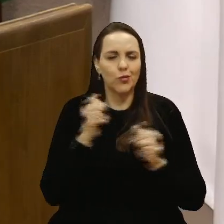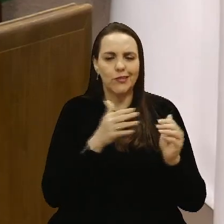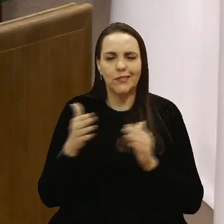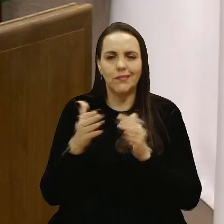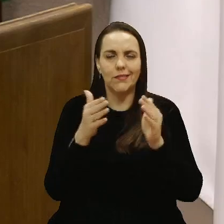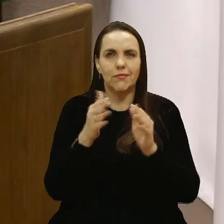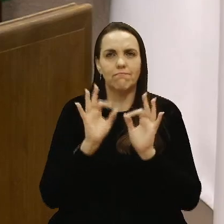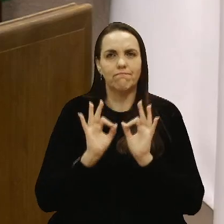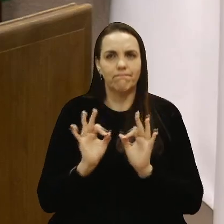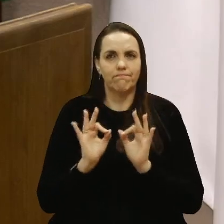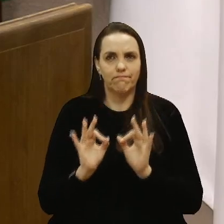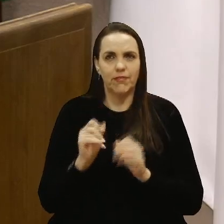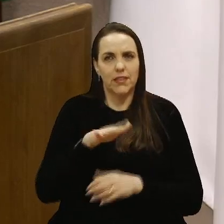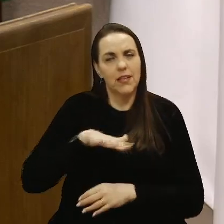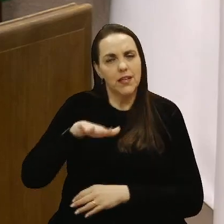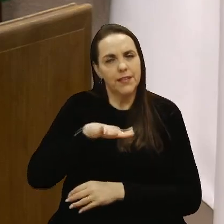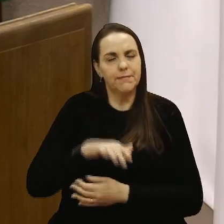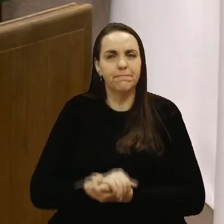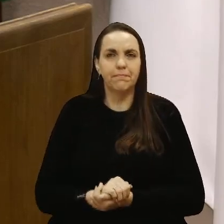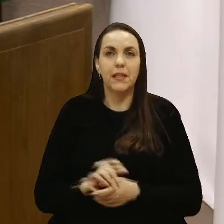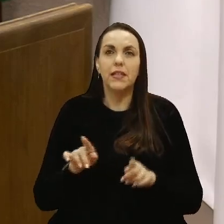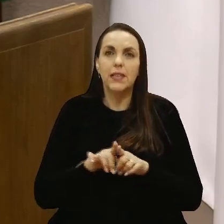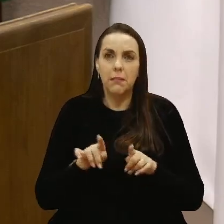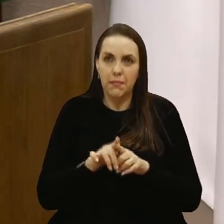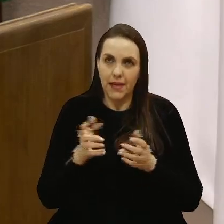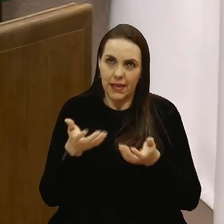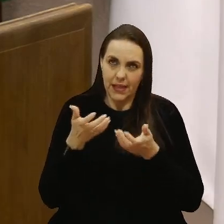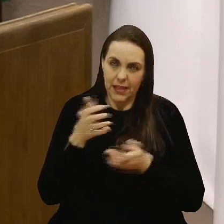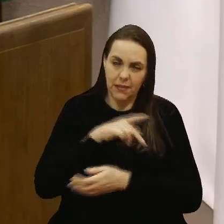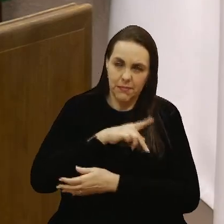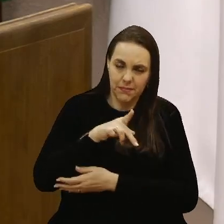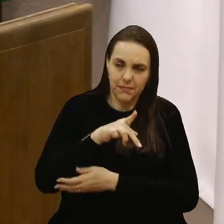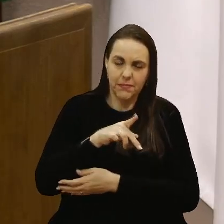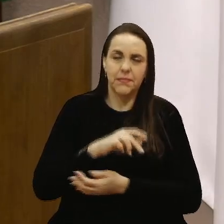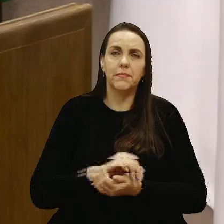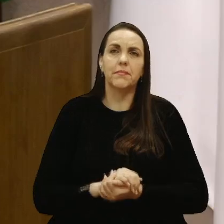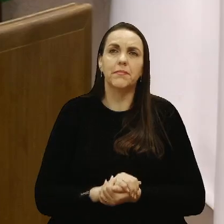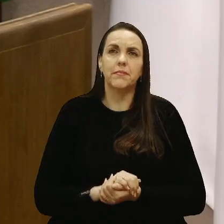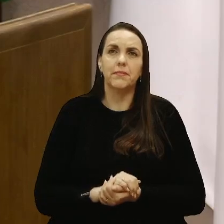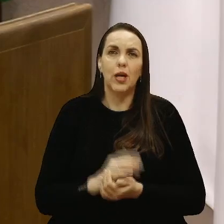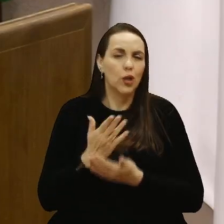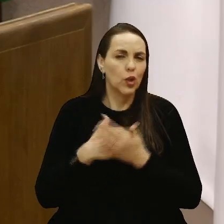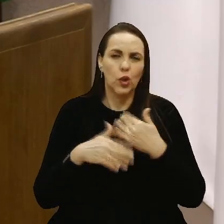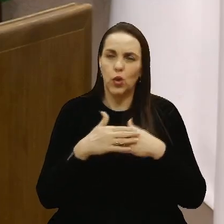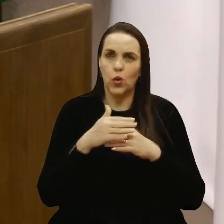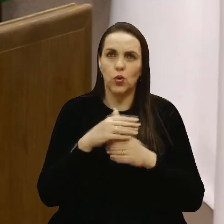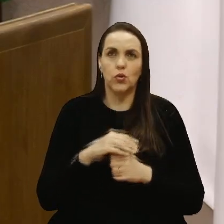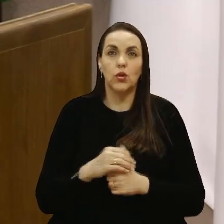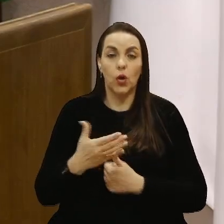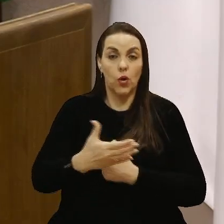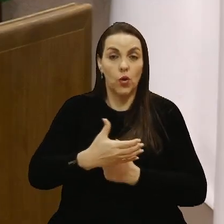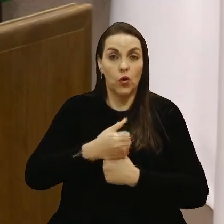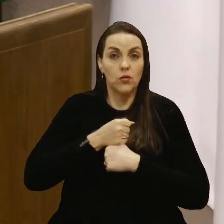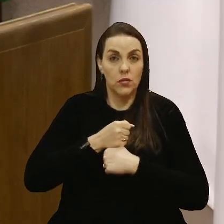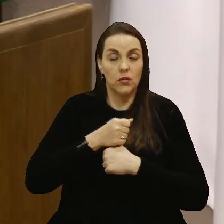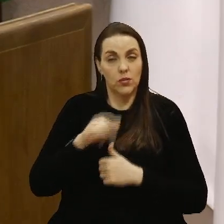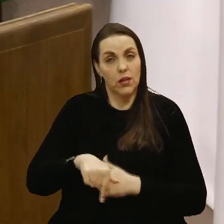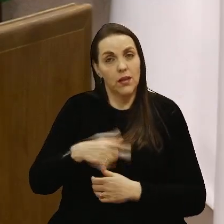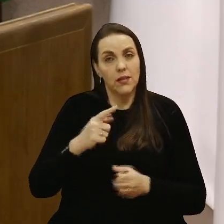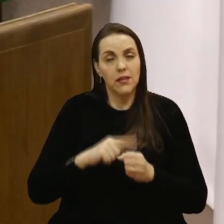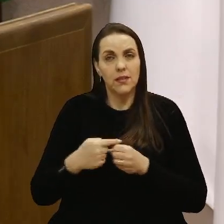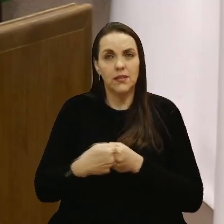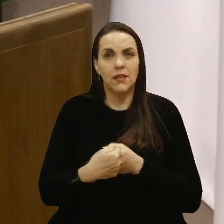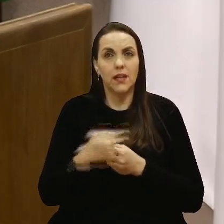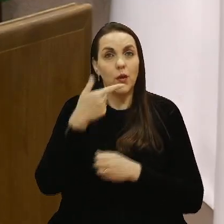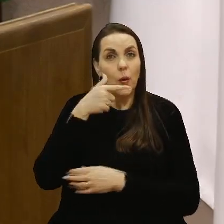pela frente nessa área também. Mas também queria, senhor presidente, fazer um voto a todos os conselheiros e conselheiras tutelares da nossa cidade,